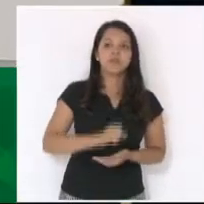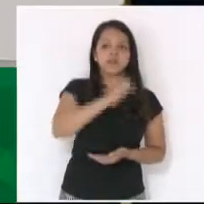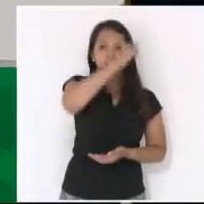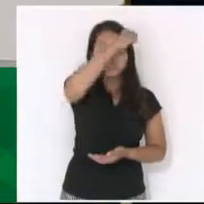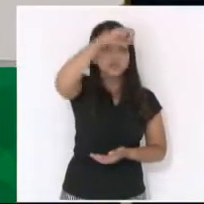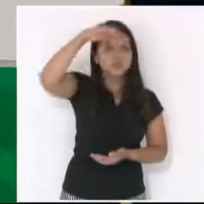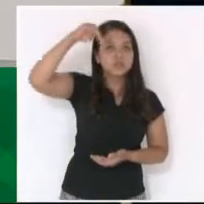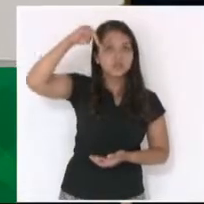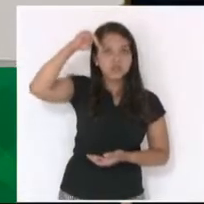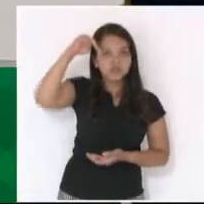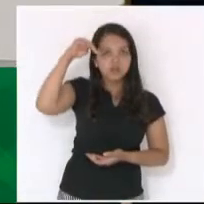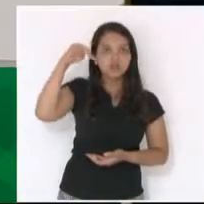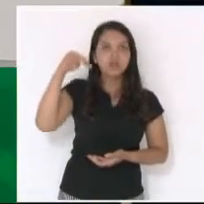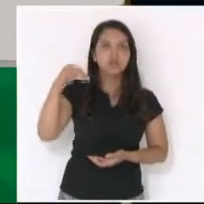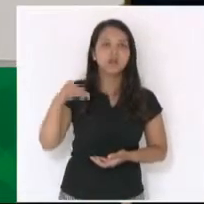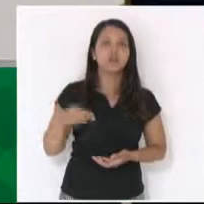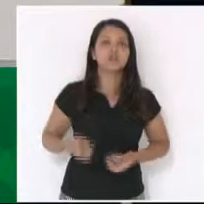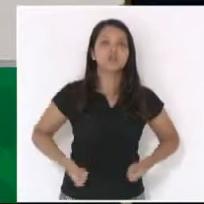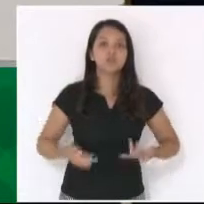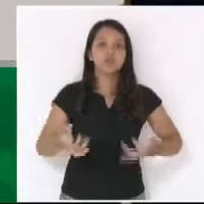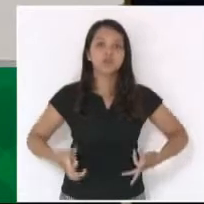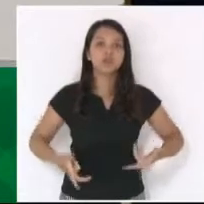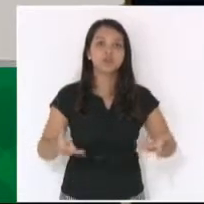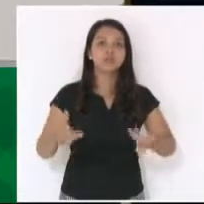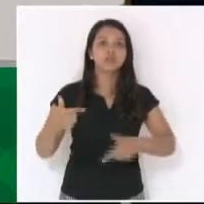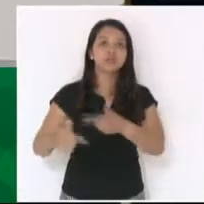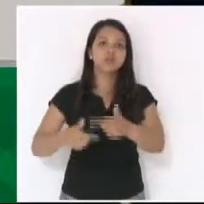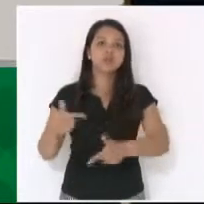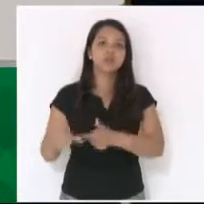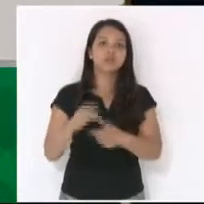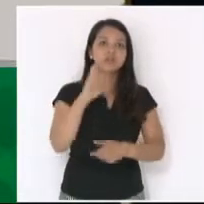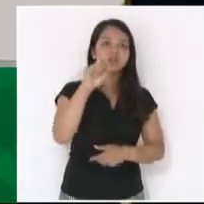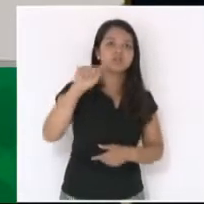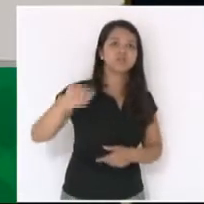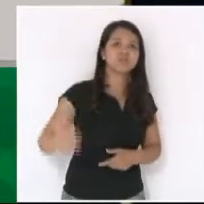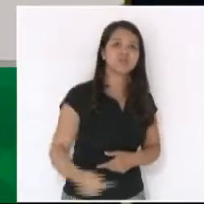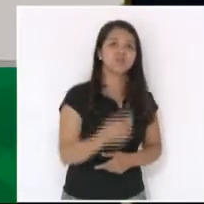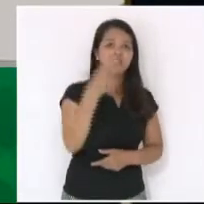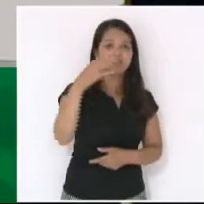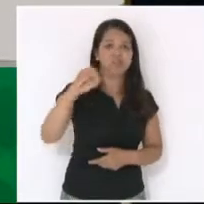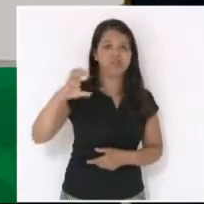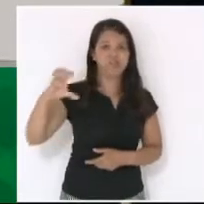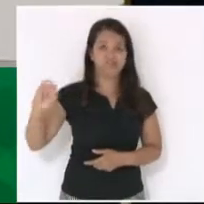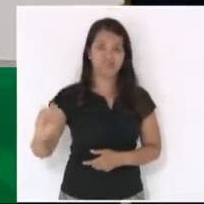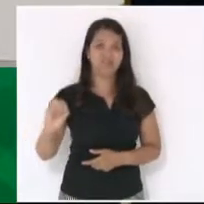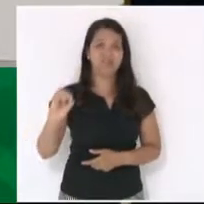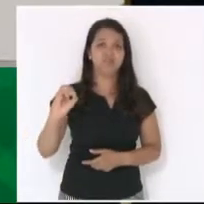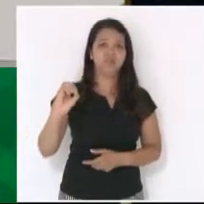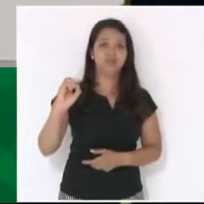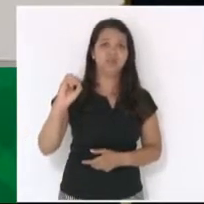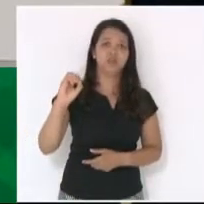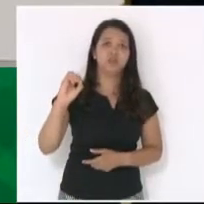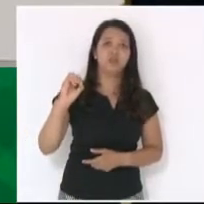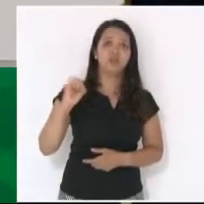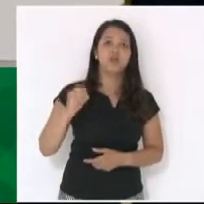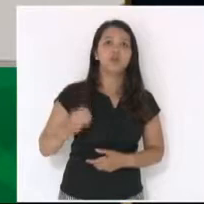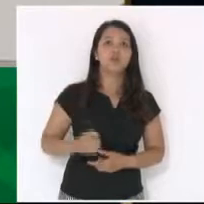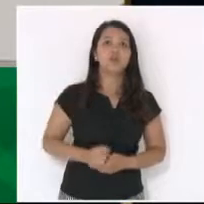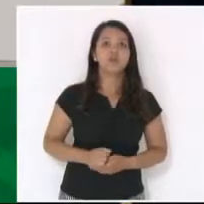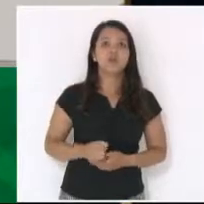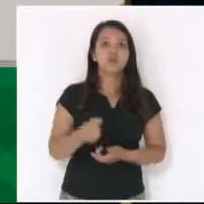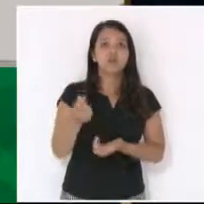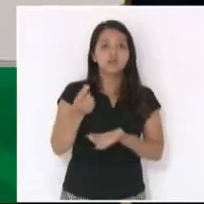despesa com pessoal 5300000 no ano passado custeio